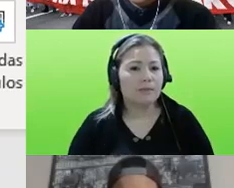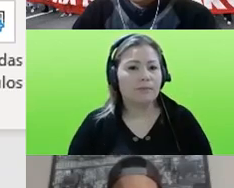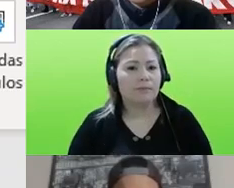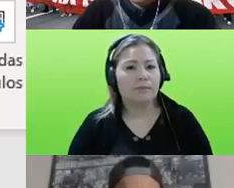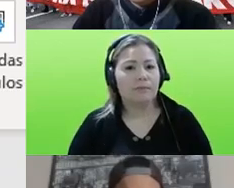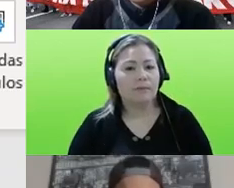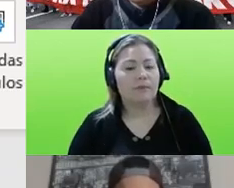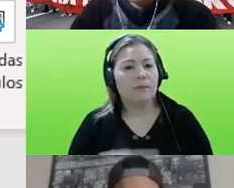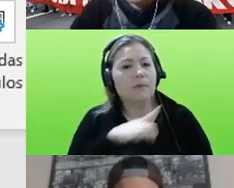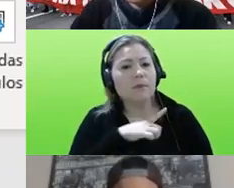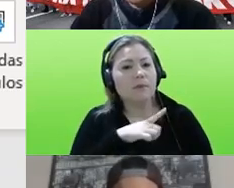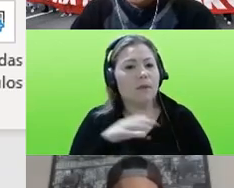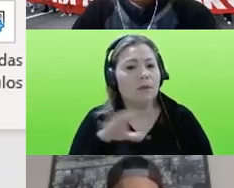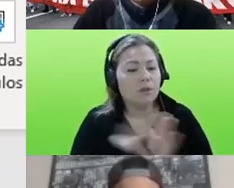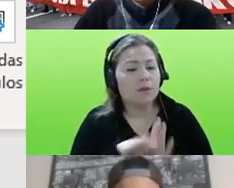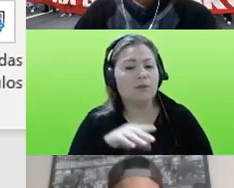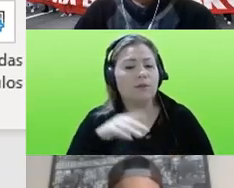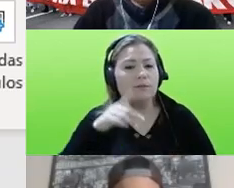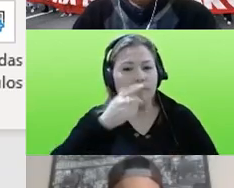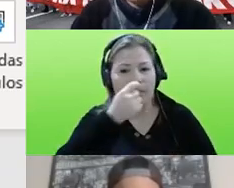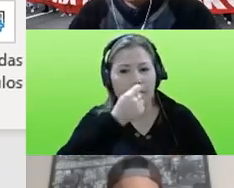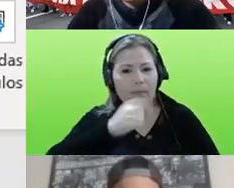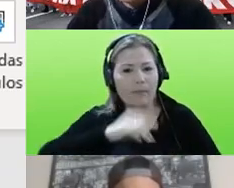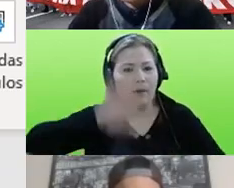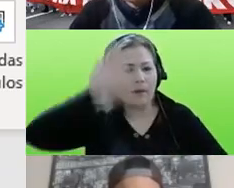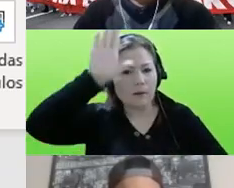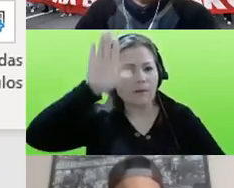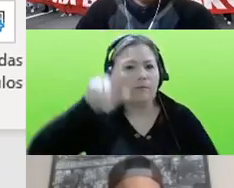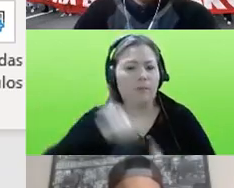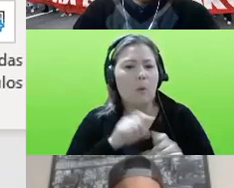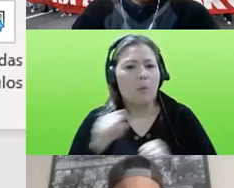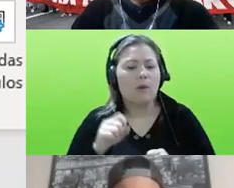teria a chegada de Hitler ao poder em